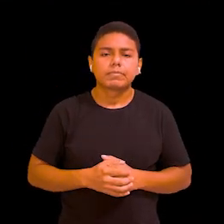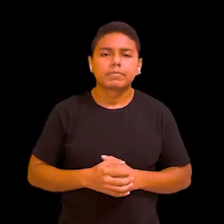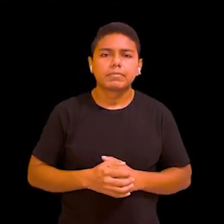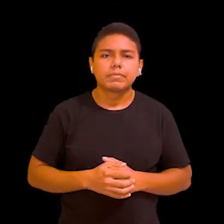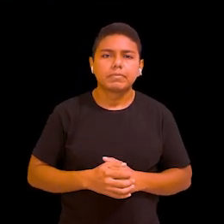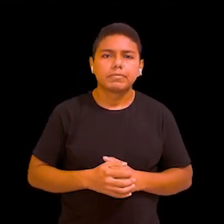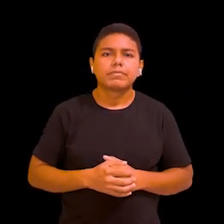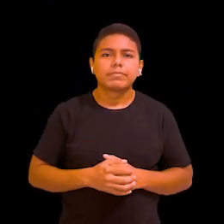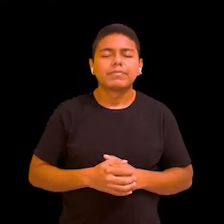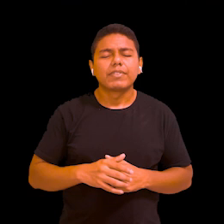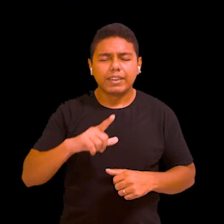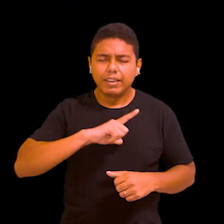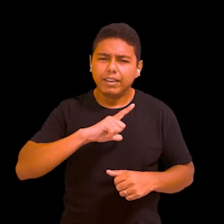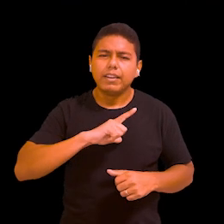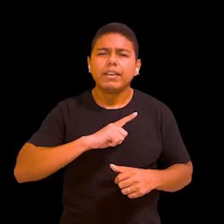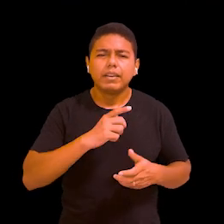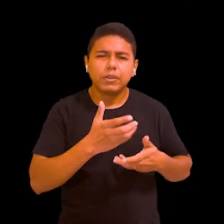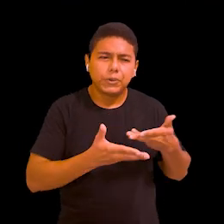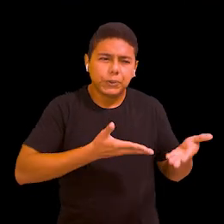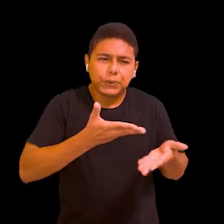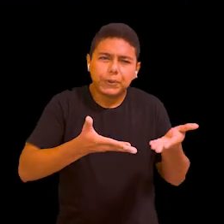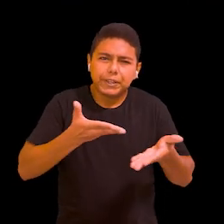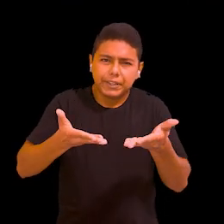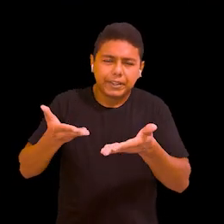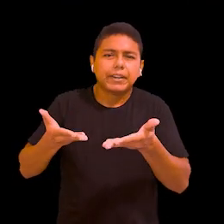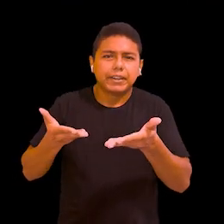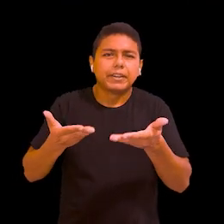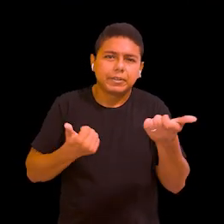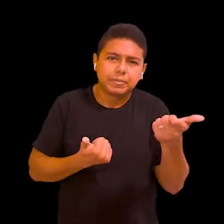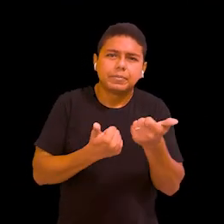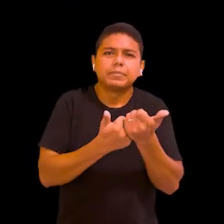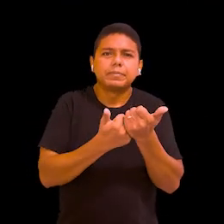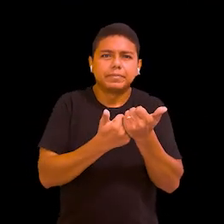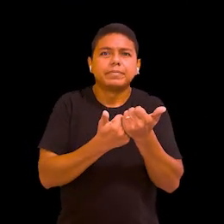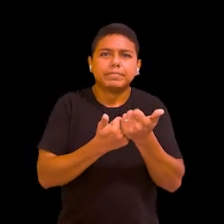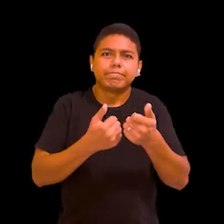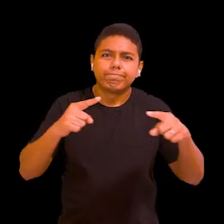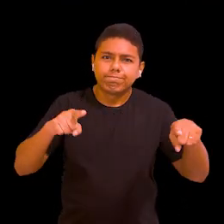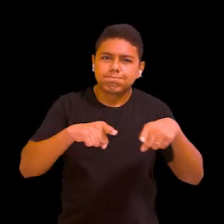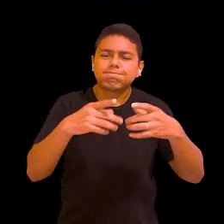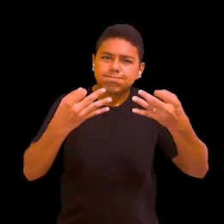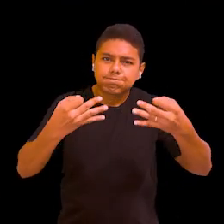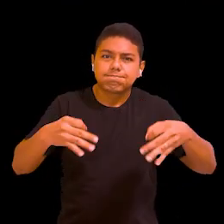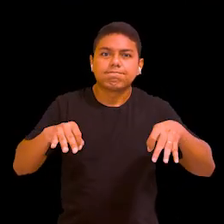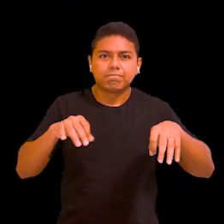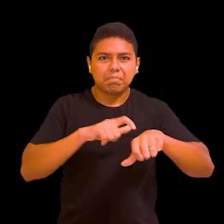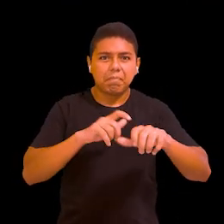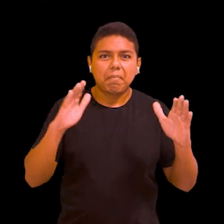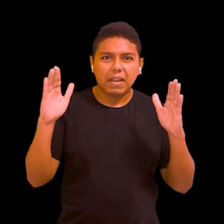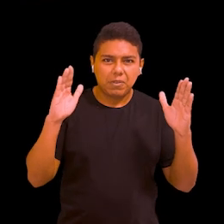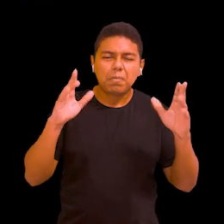Embora todos os cuidados que venham tendo para assistência oportuna e adequada nesse